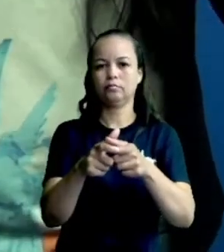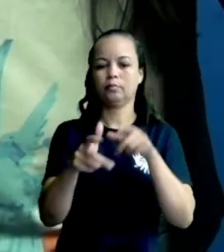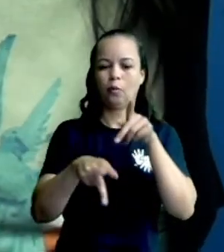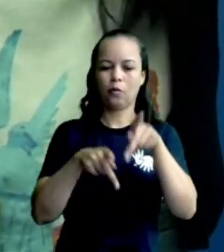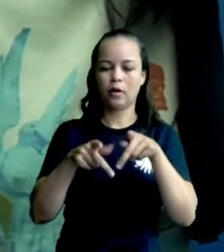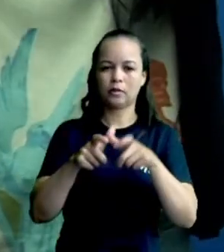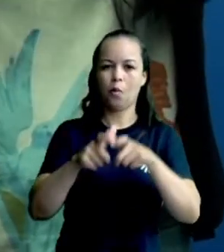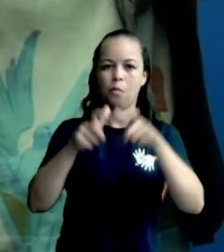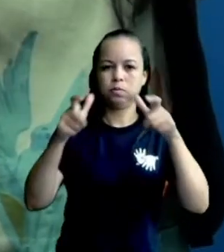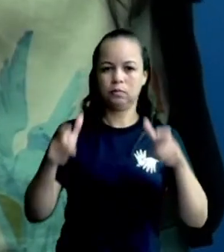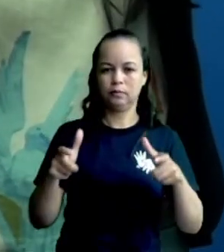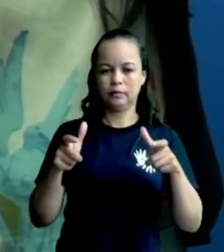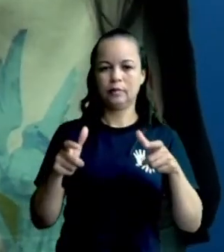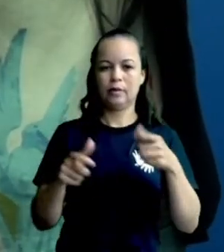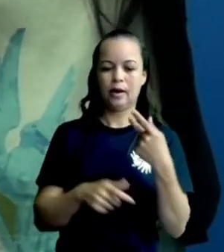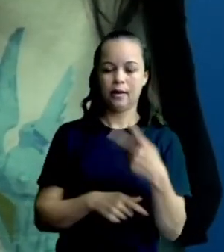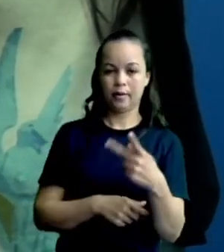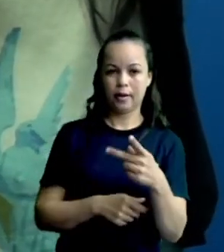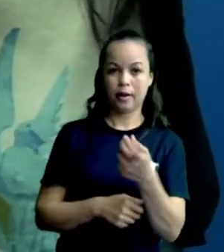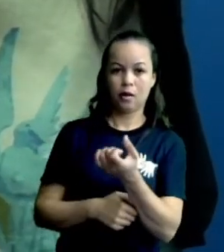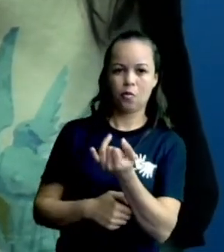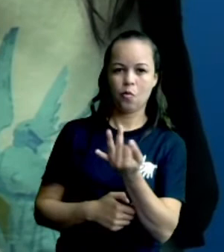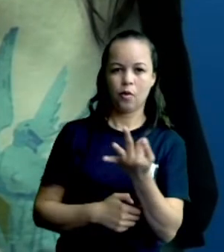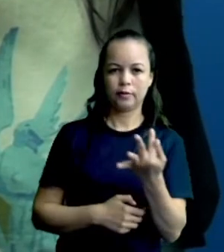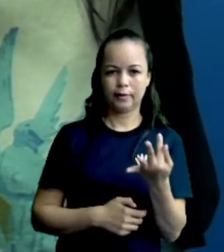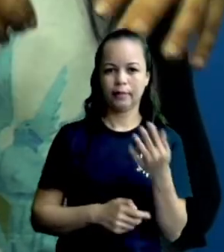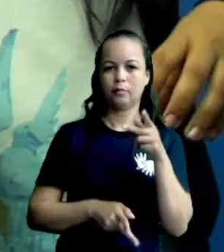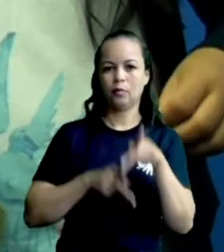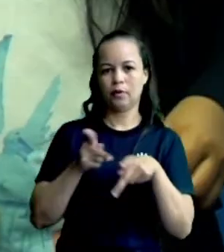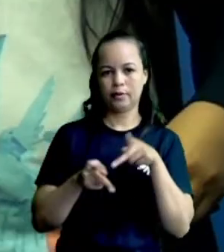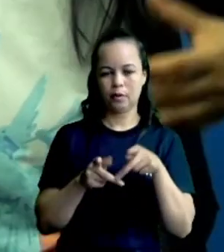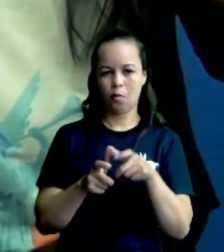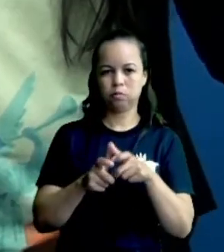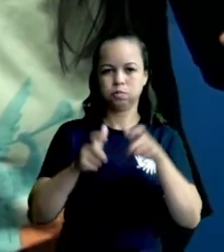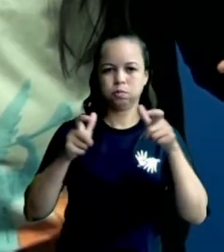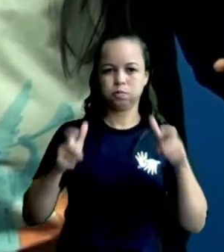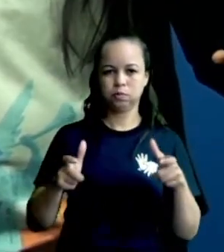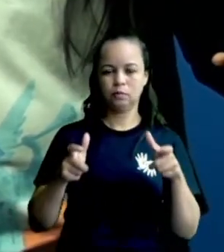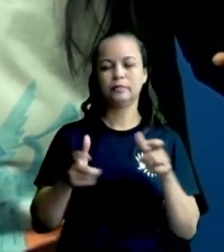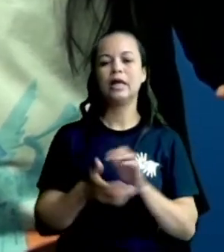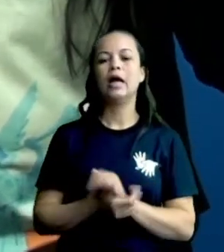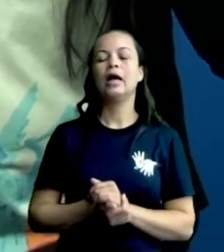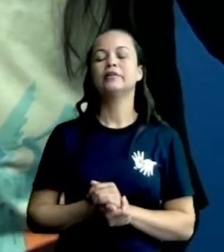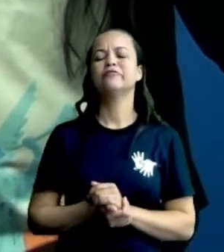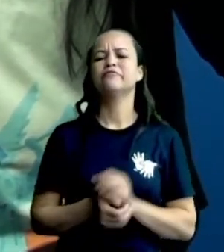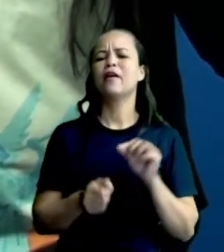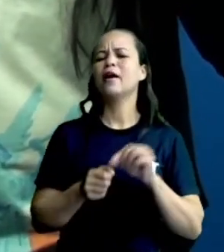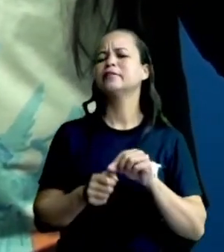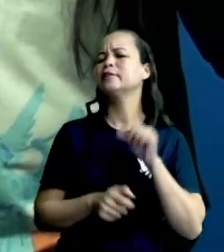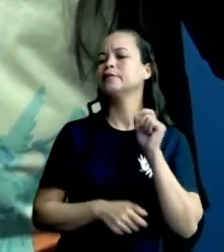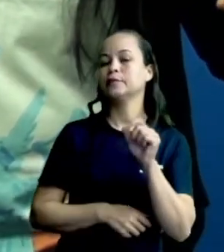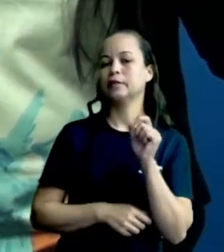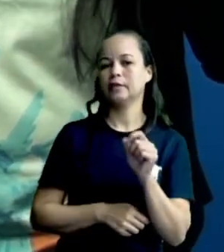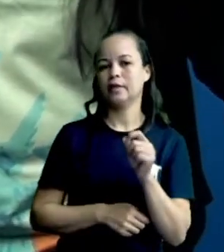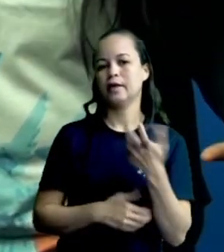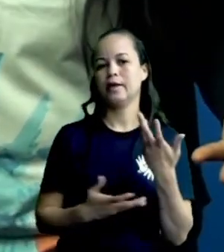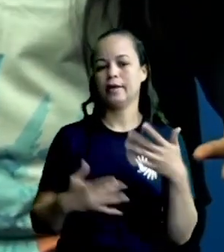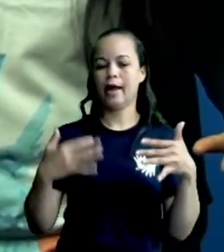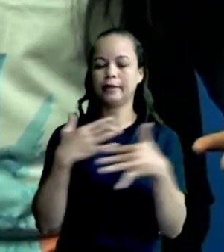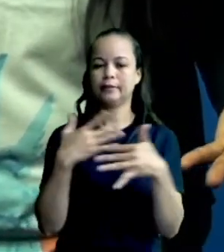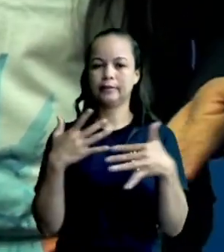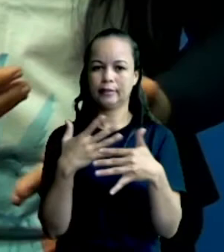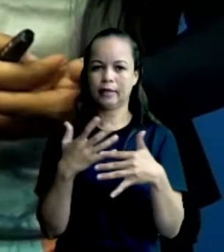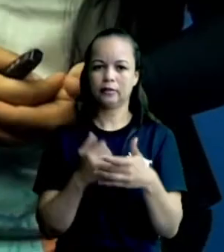tá certo? Para aquela quantidade de população, tá certo? Fazendo com que a cidade se torne